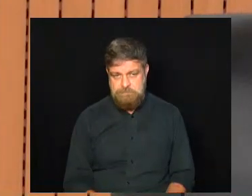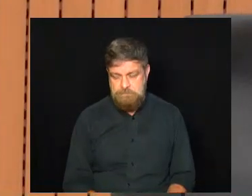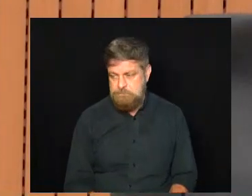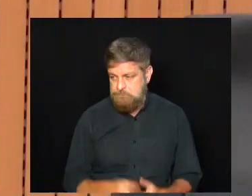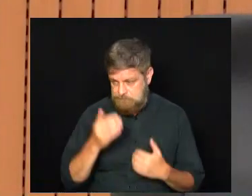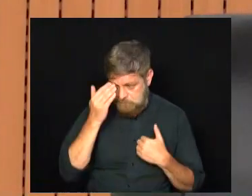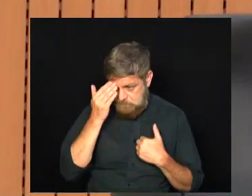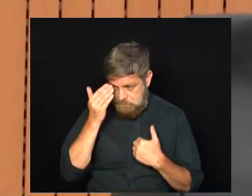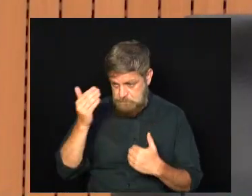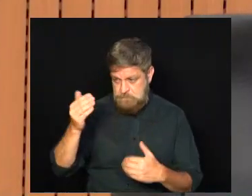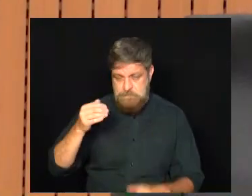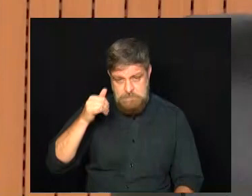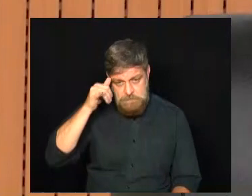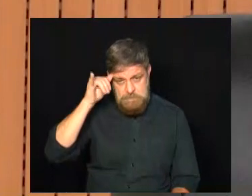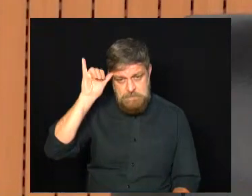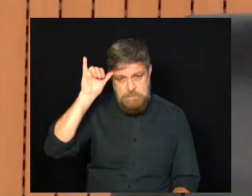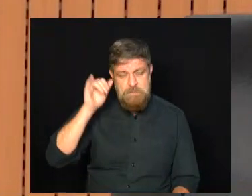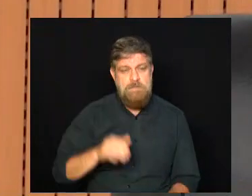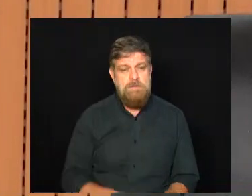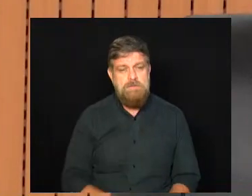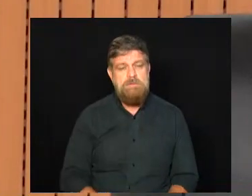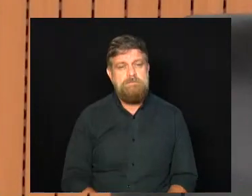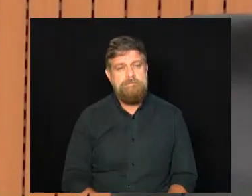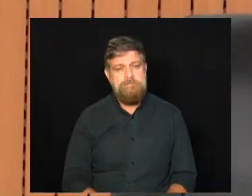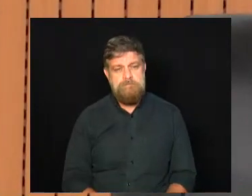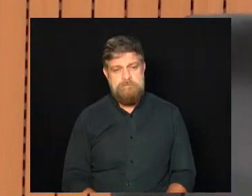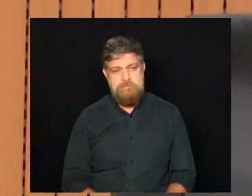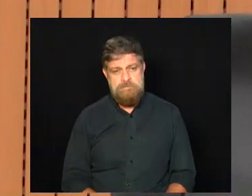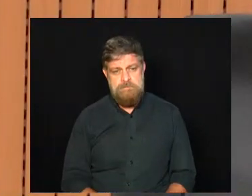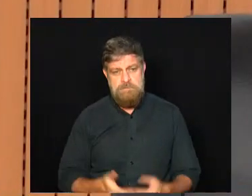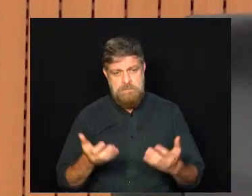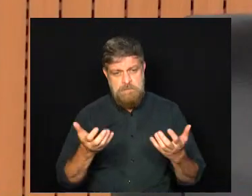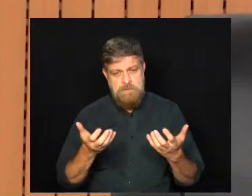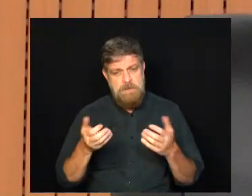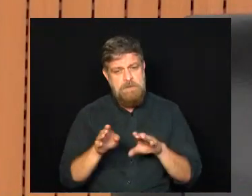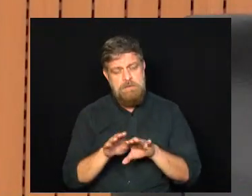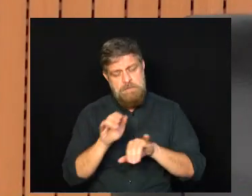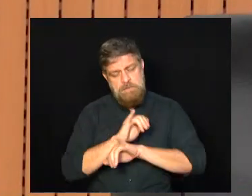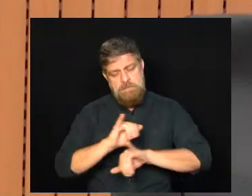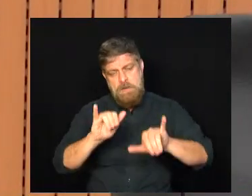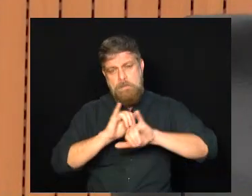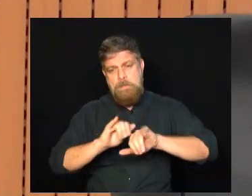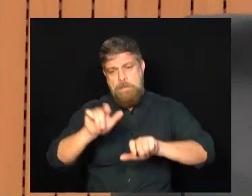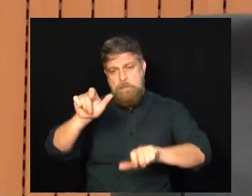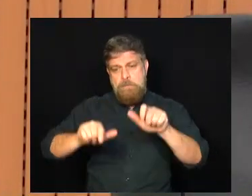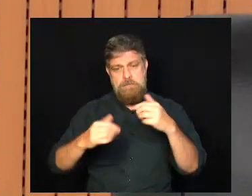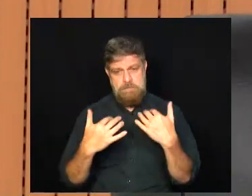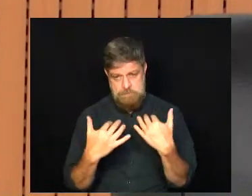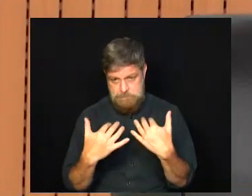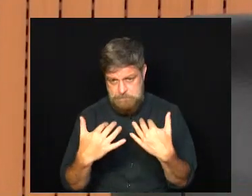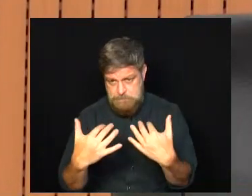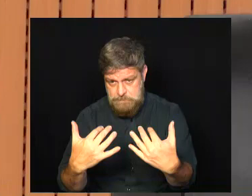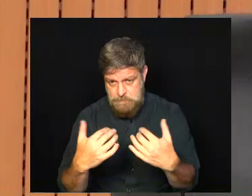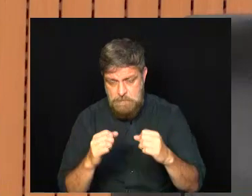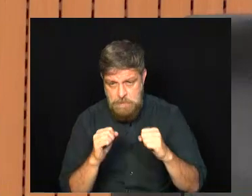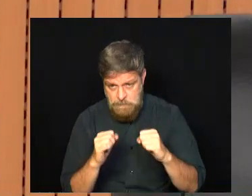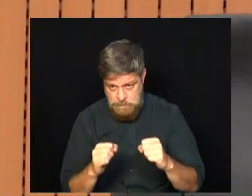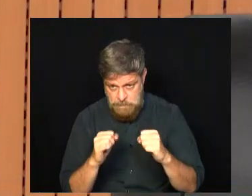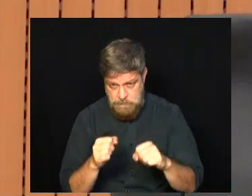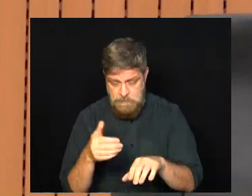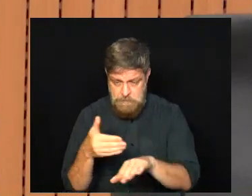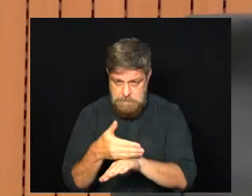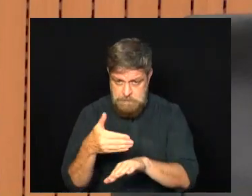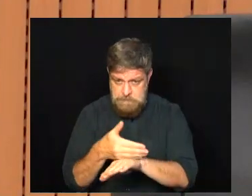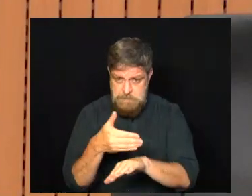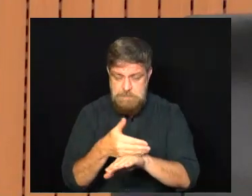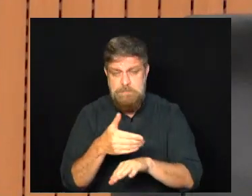Obrigada, vereador Paulo Búfalo. Eu quero também informar ao público que nos assiste que pode participar desse